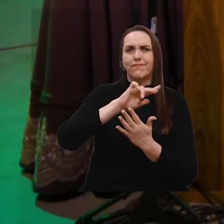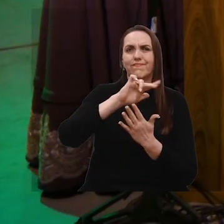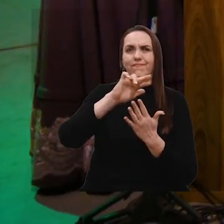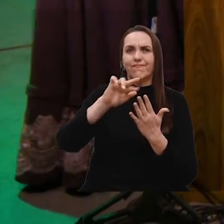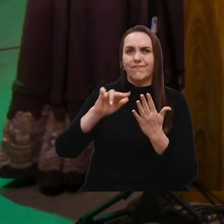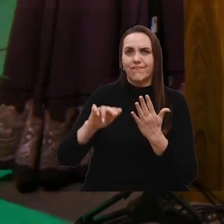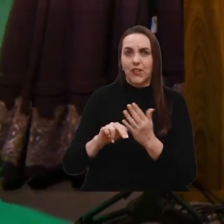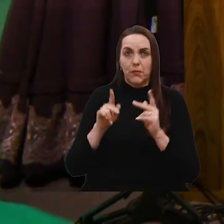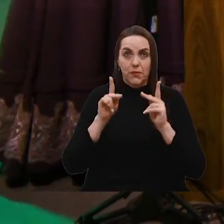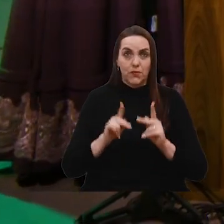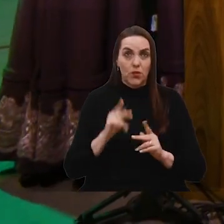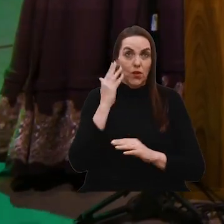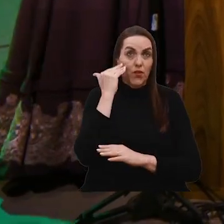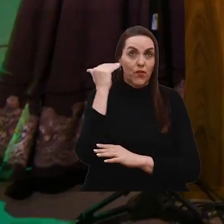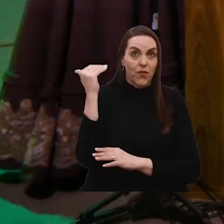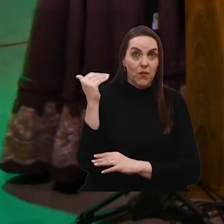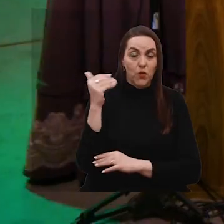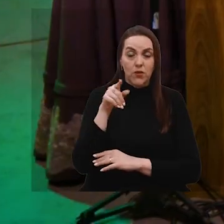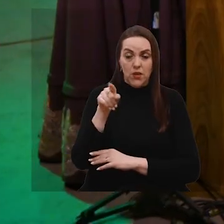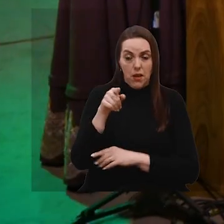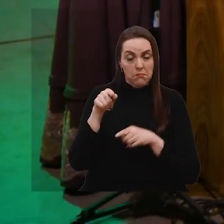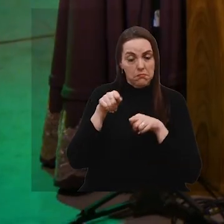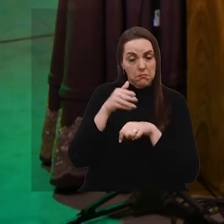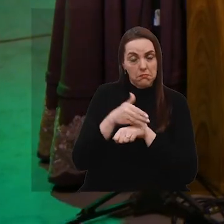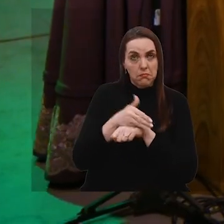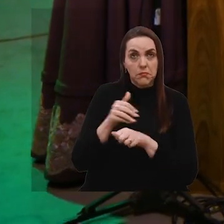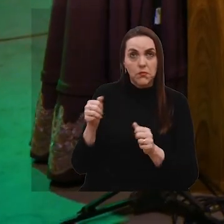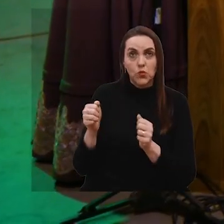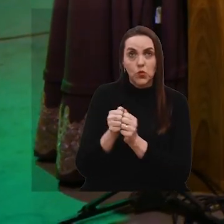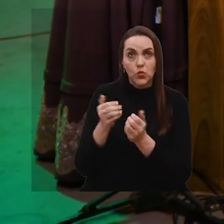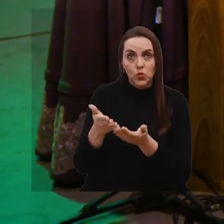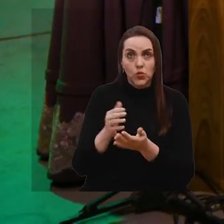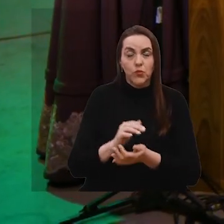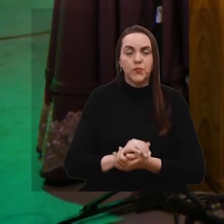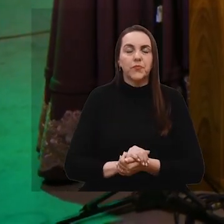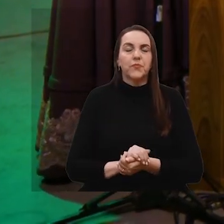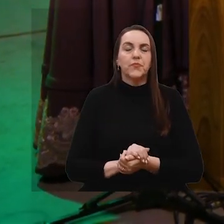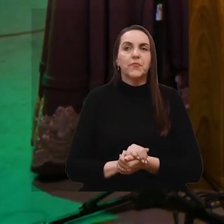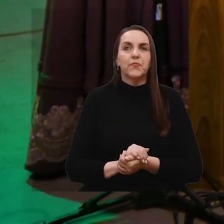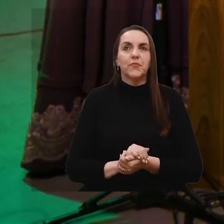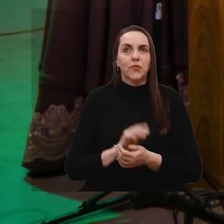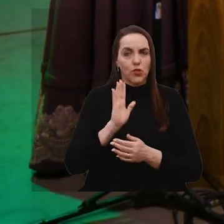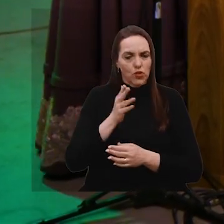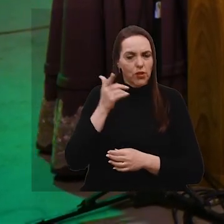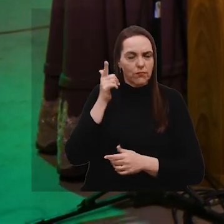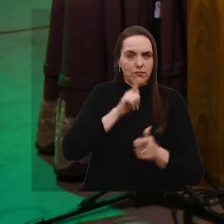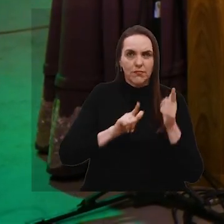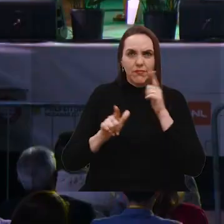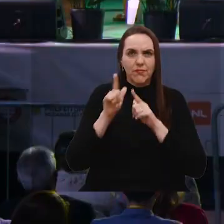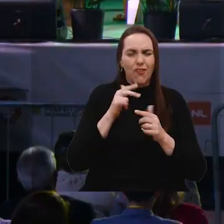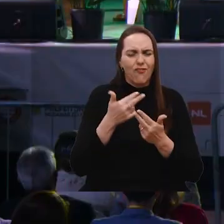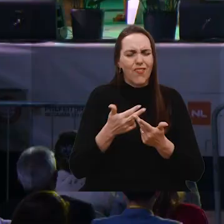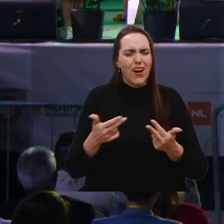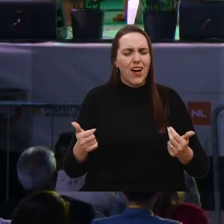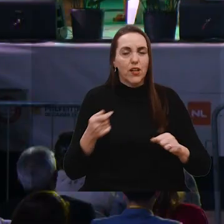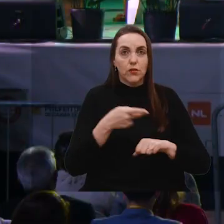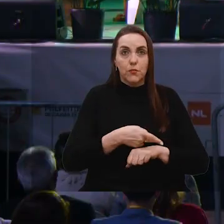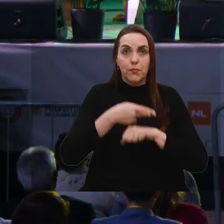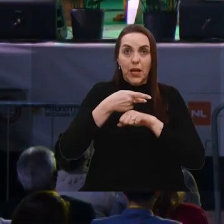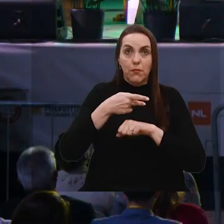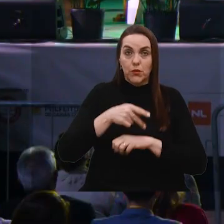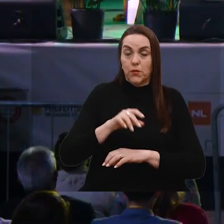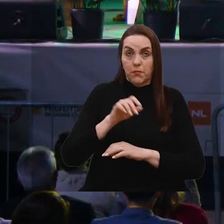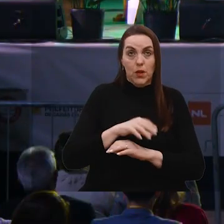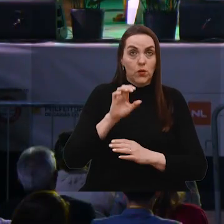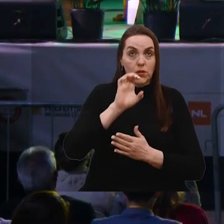Rogério Melo, Renato Borghetti, Lúcio Yanel, Raul Barbosa, Luiz Marenco, Neto Fagundes e Sérgio Reis. Já conquistou